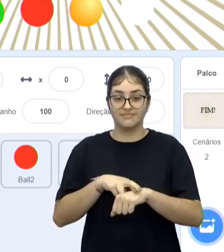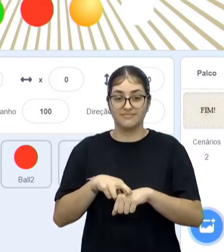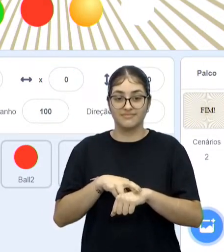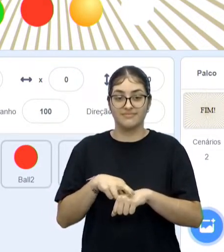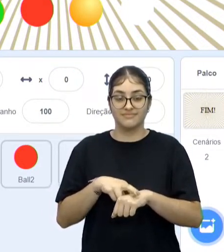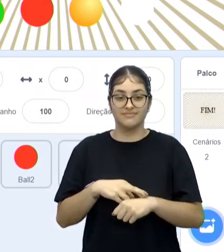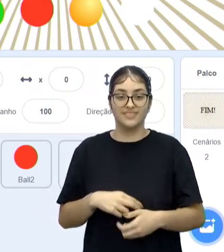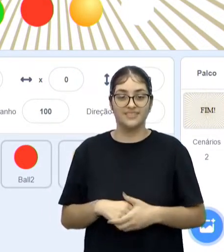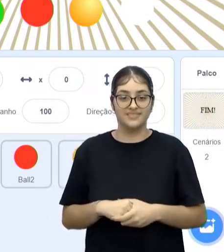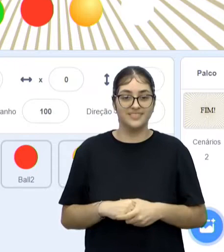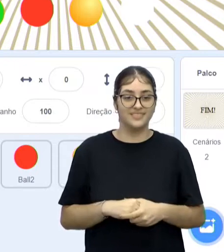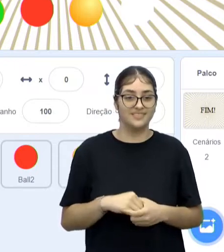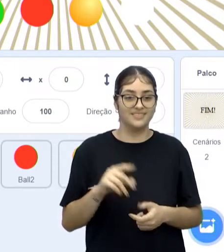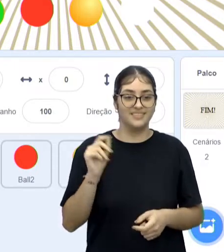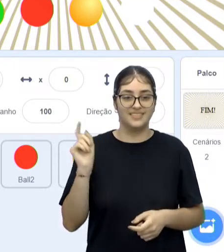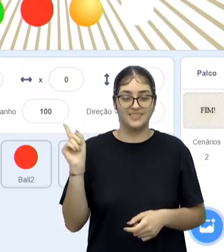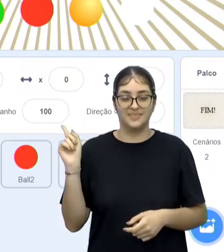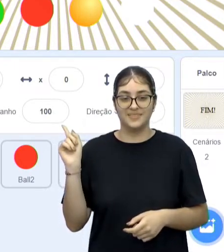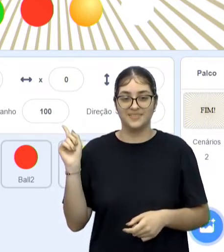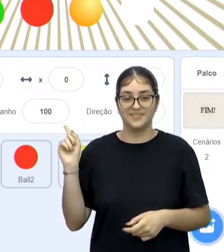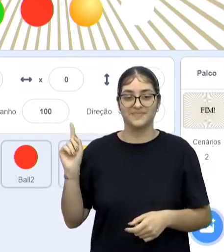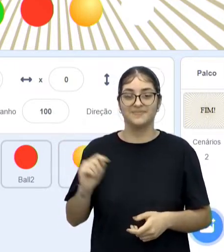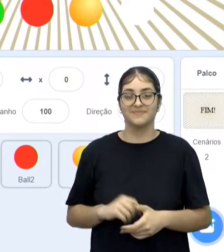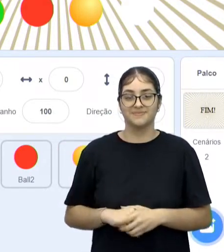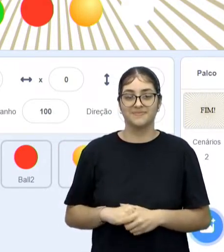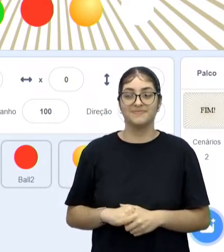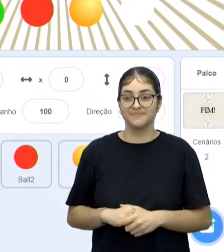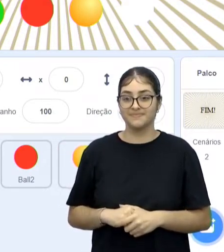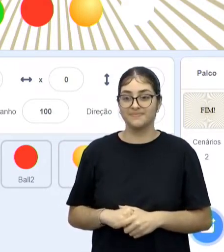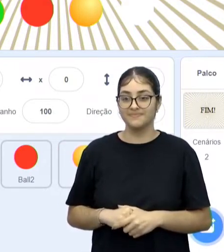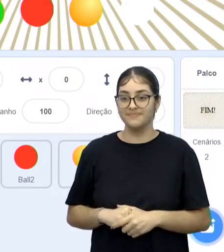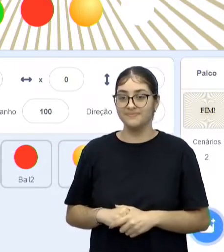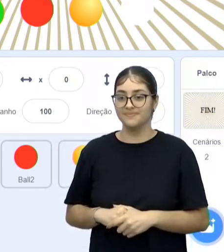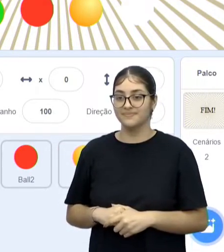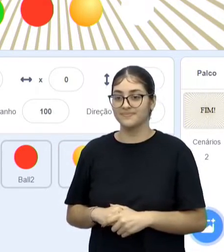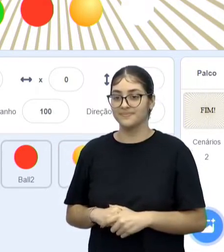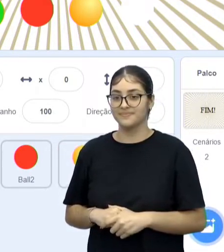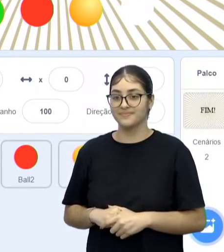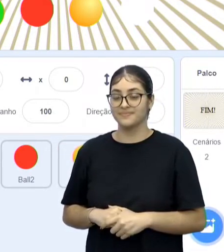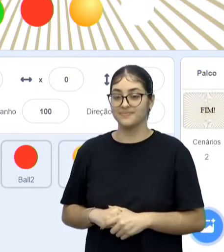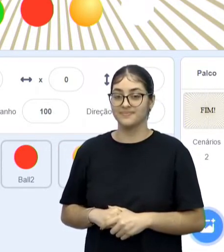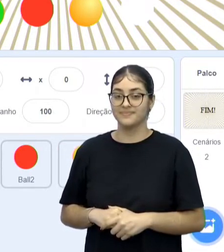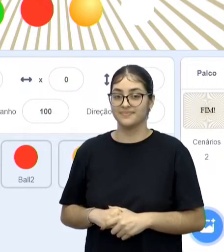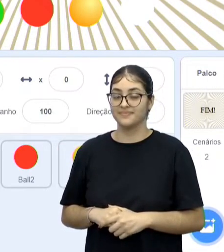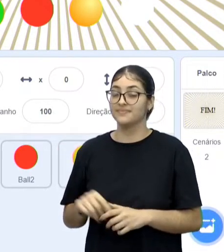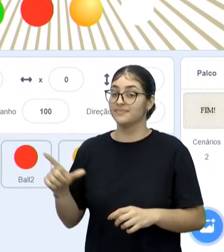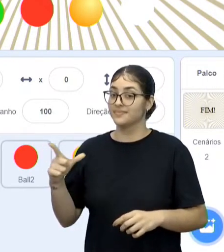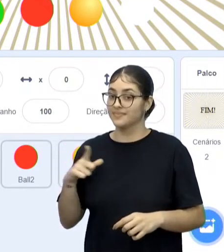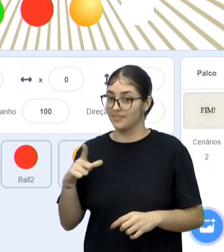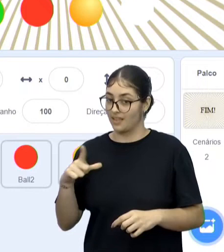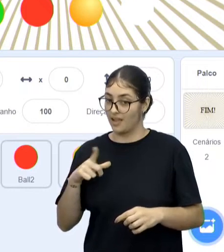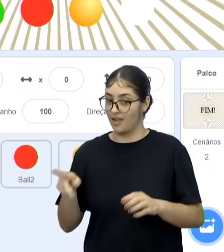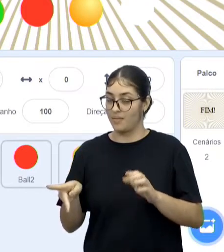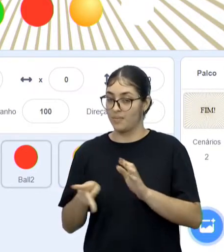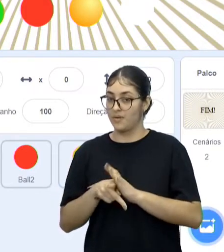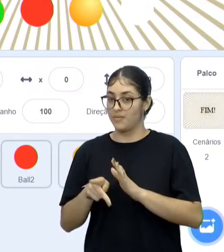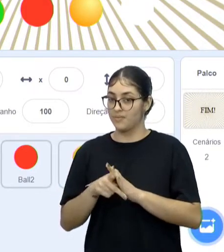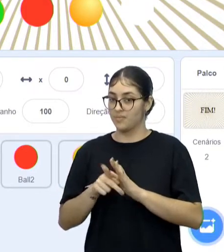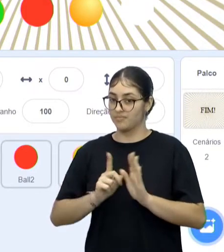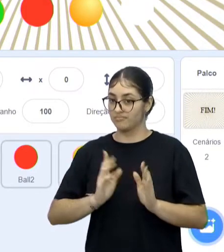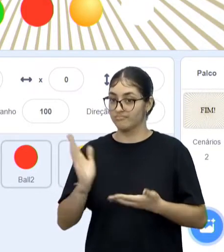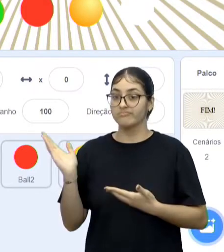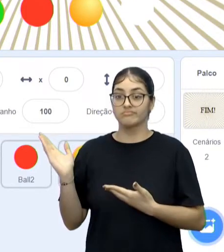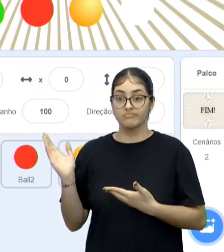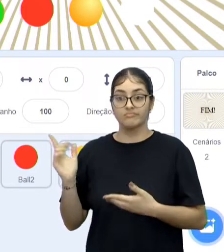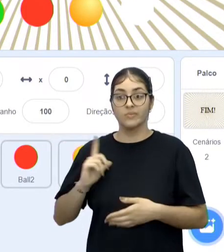lá. Vários bloquinhos, tá vendo? E do lado aqui, do lado esquerdo da tela,